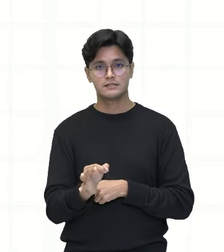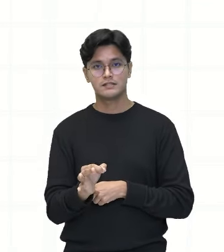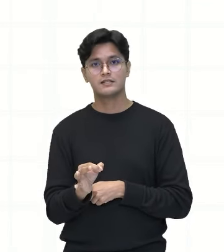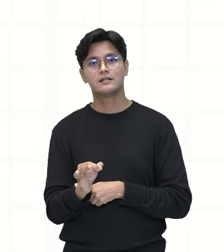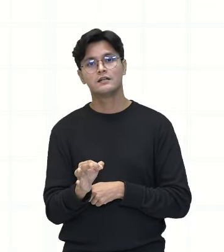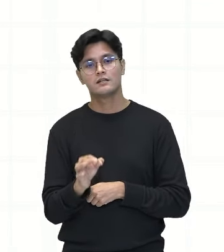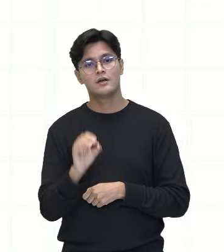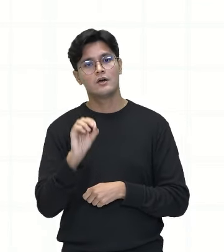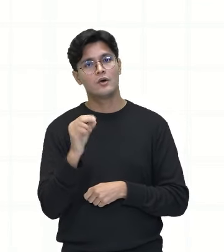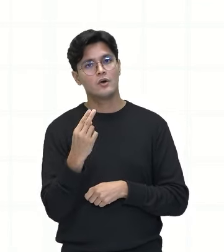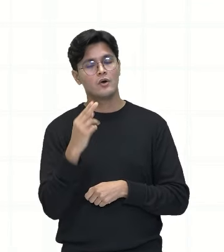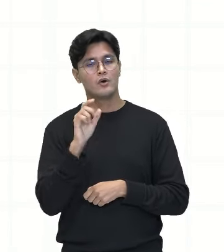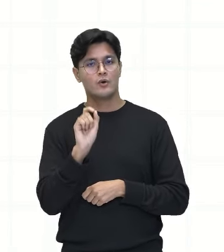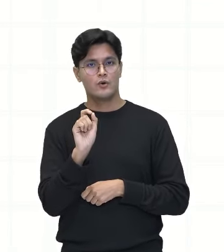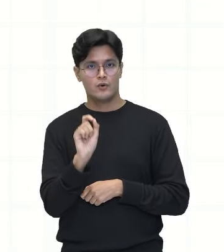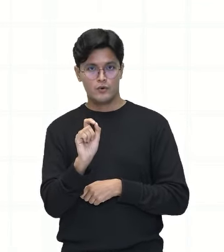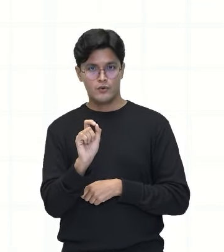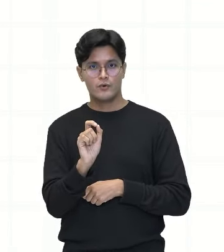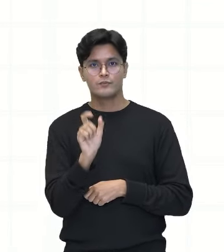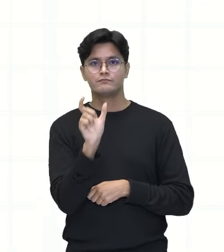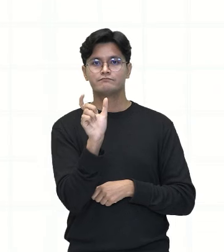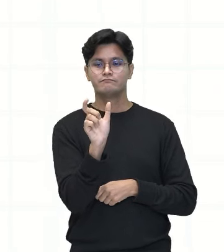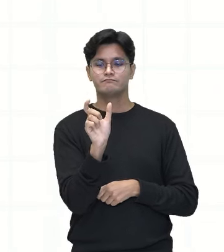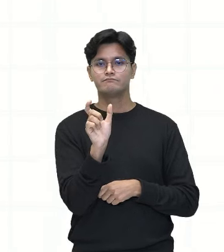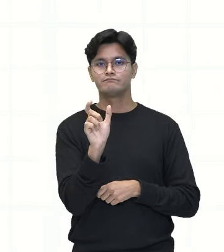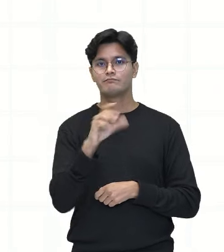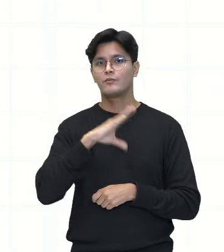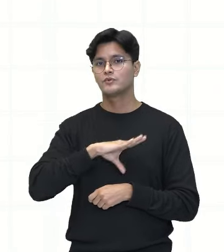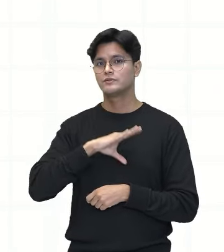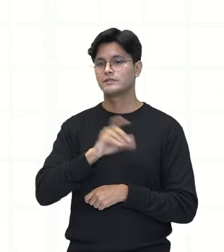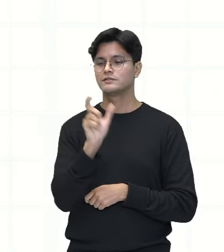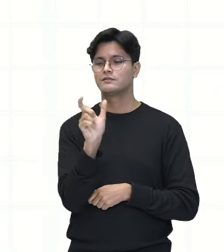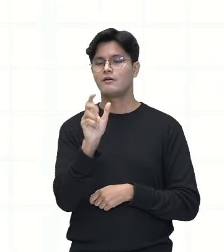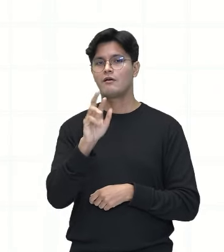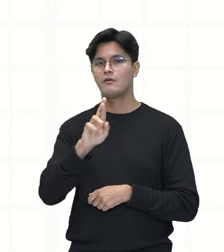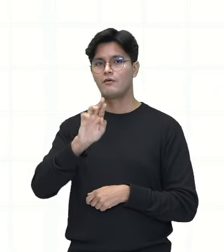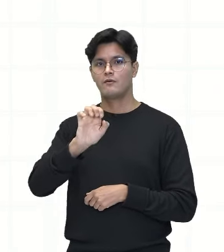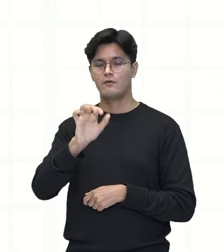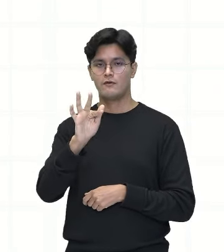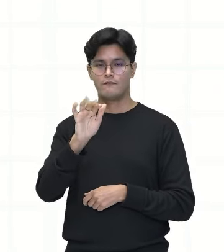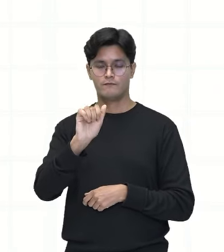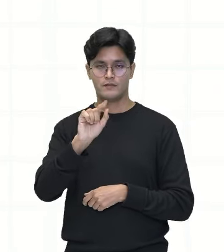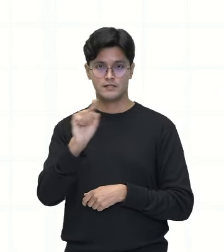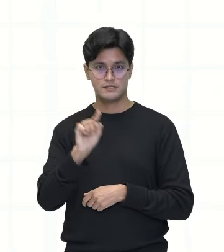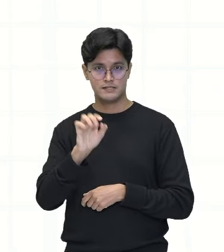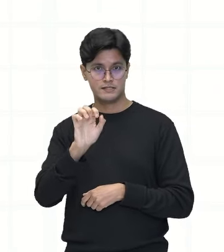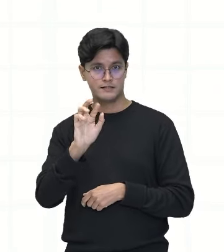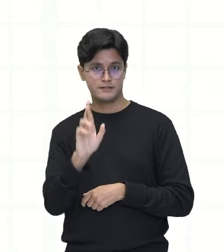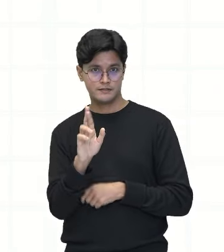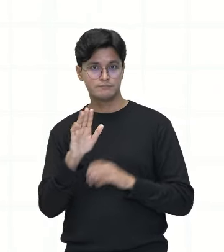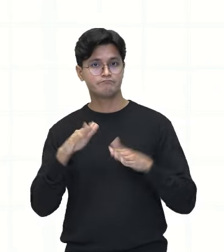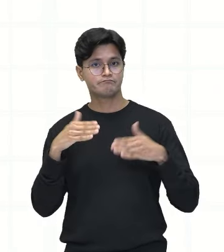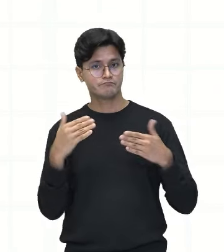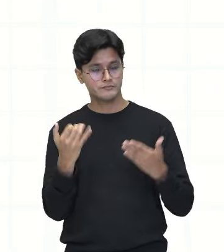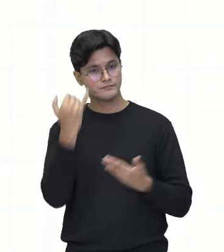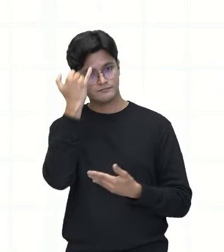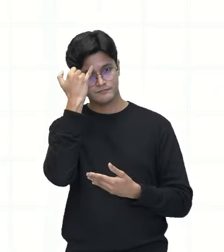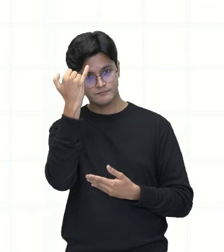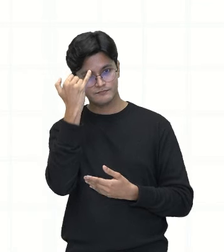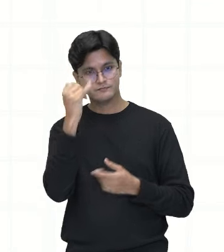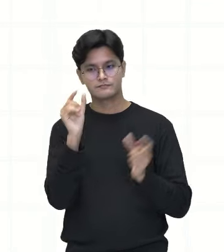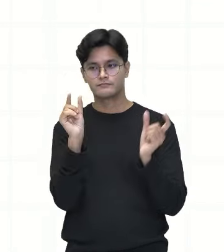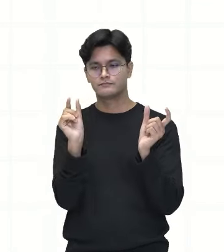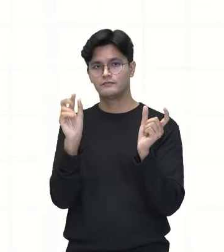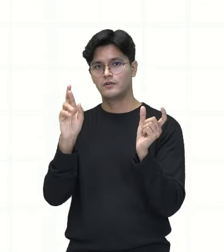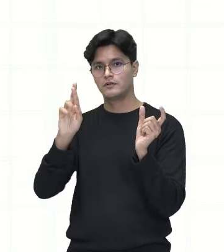aí, como nós temos aí na frase, é refazer, ok? Então, essa ideia do re, quando eu coloco ele na